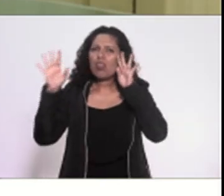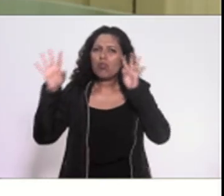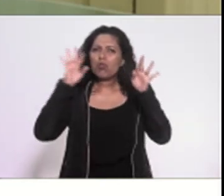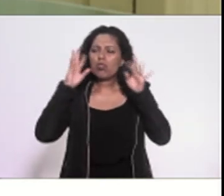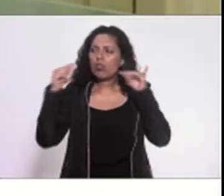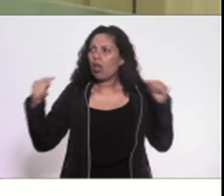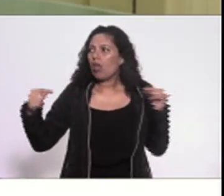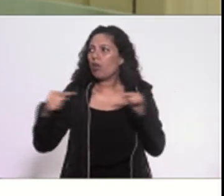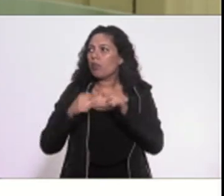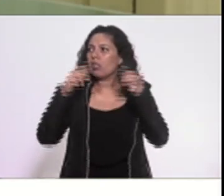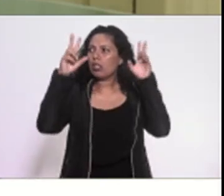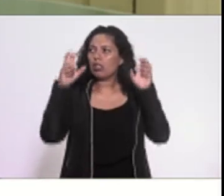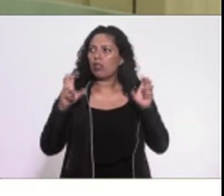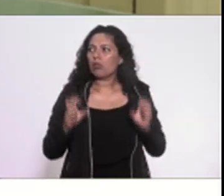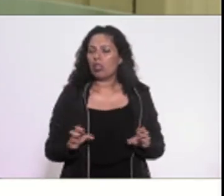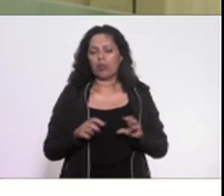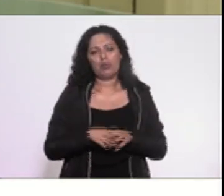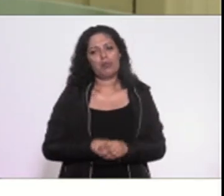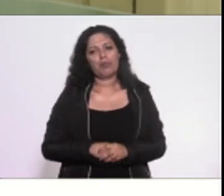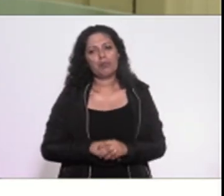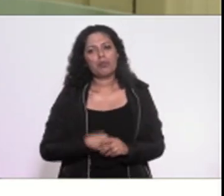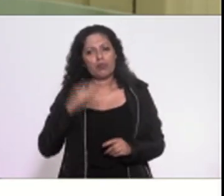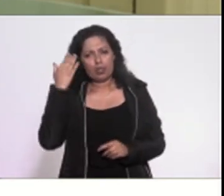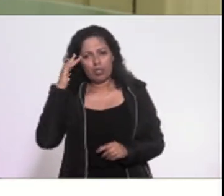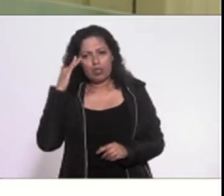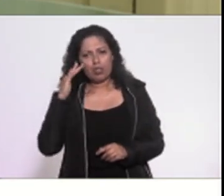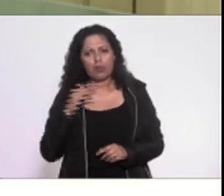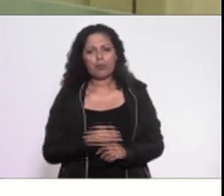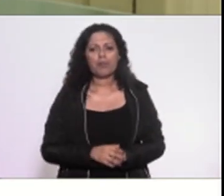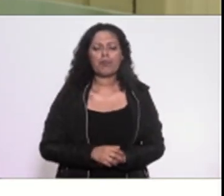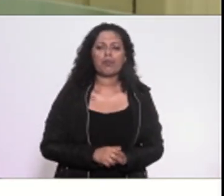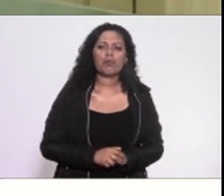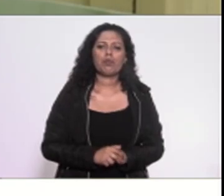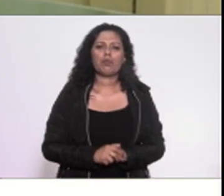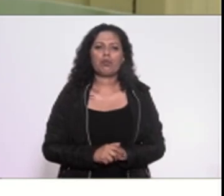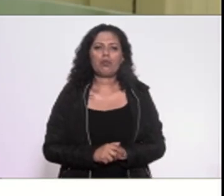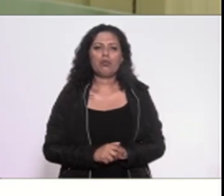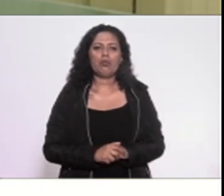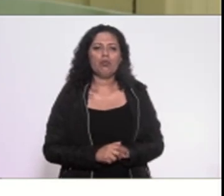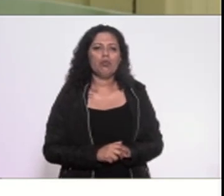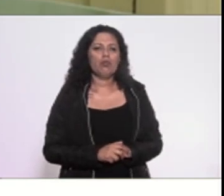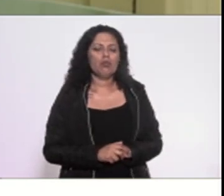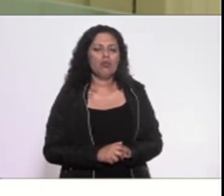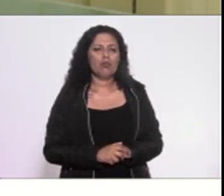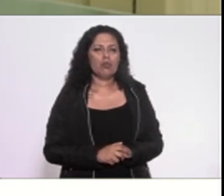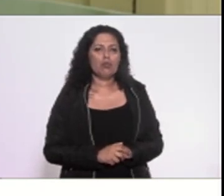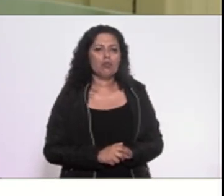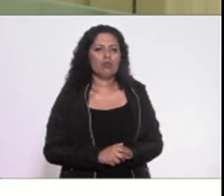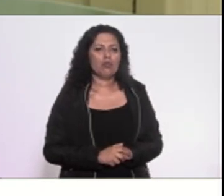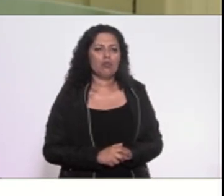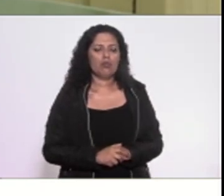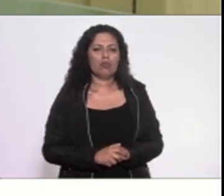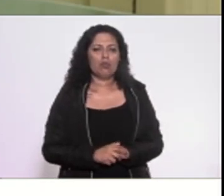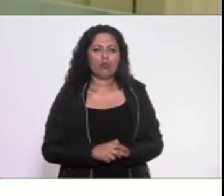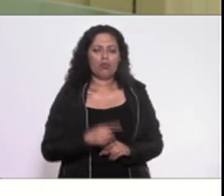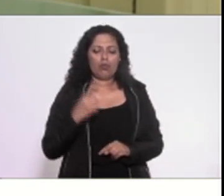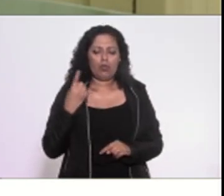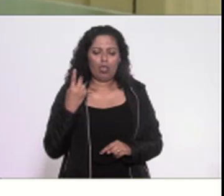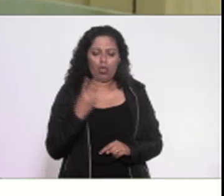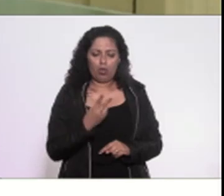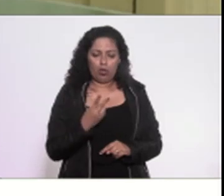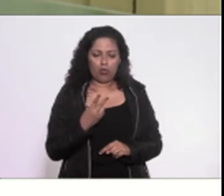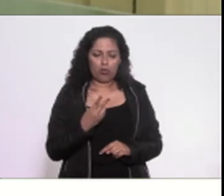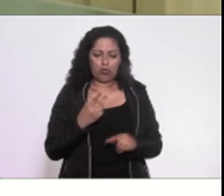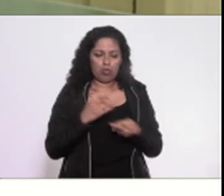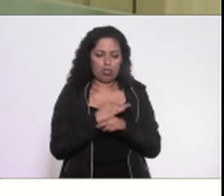dessas posições. Entendeu, deputada Zeidan? Me chamou a atenção isso. Em dois momentos. Sim. Uma na cidade